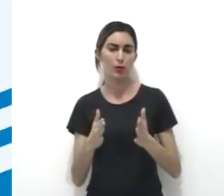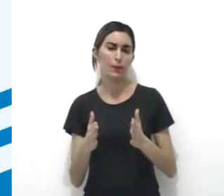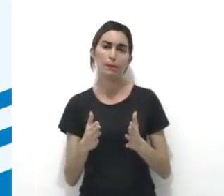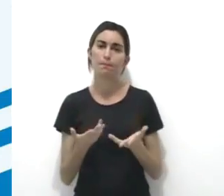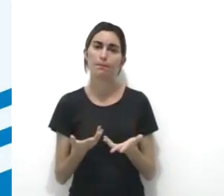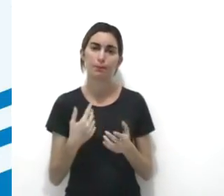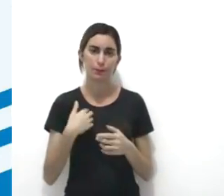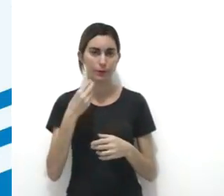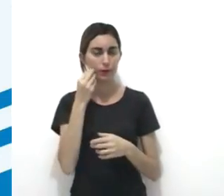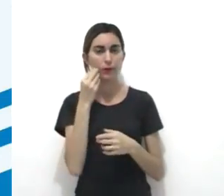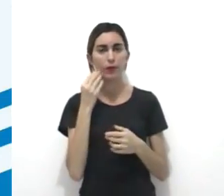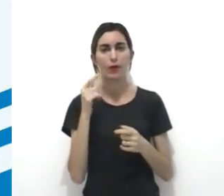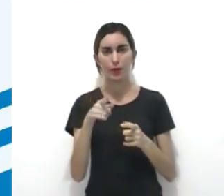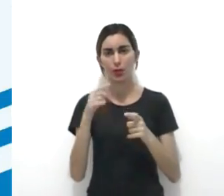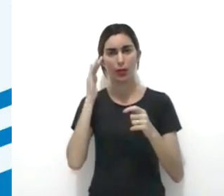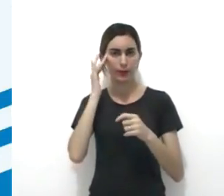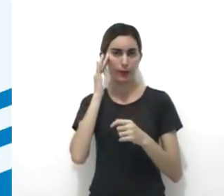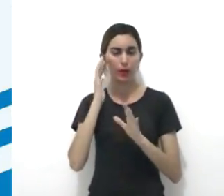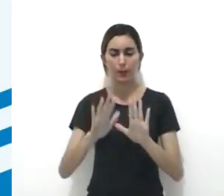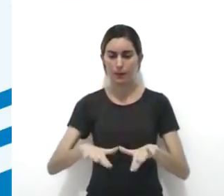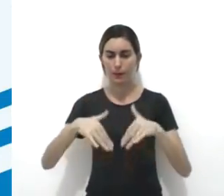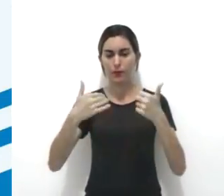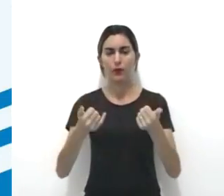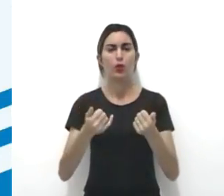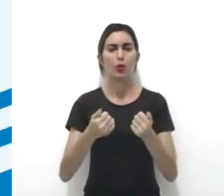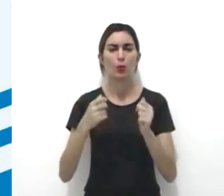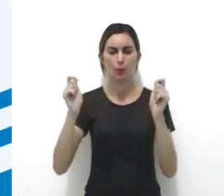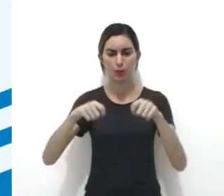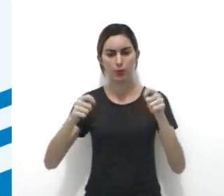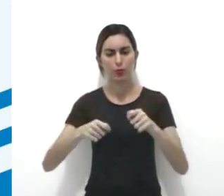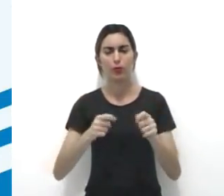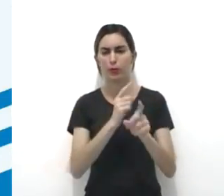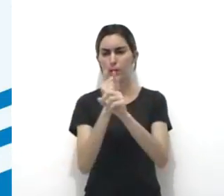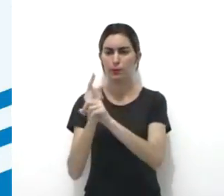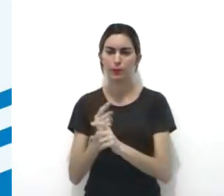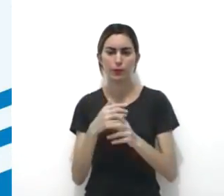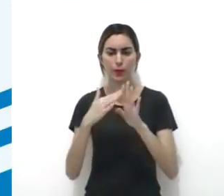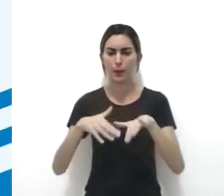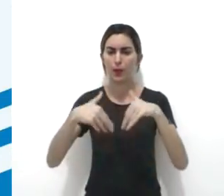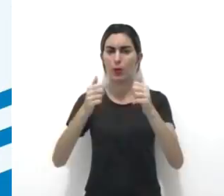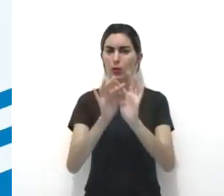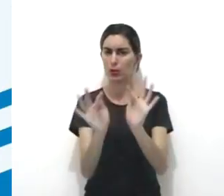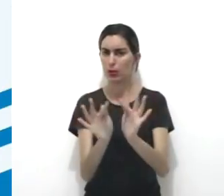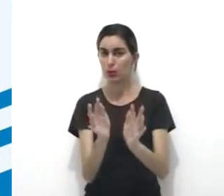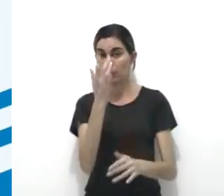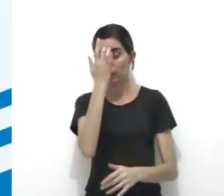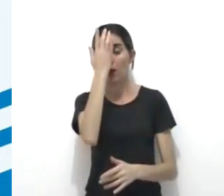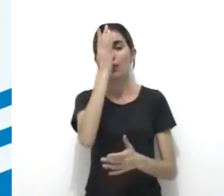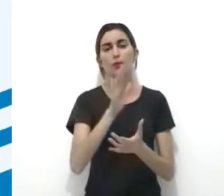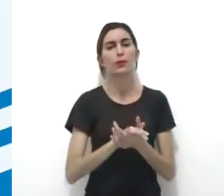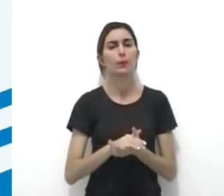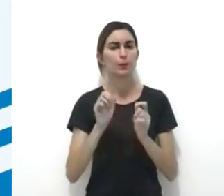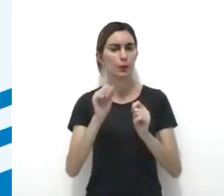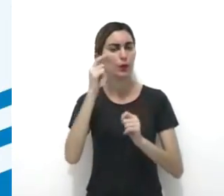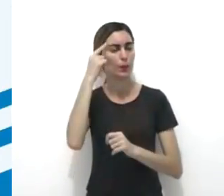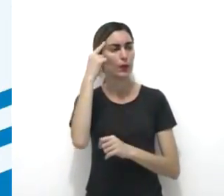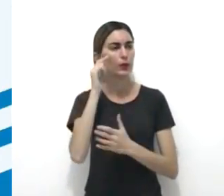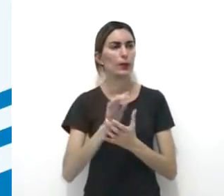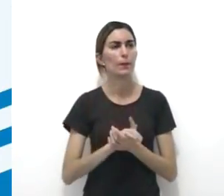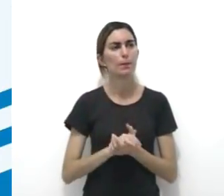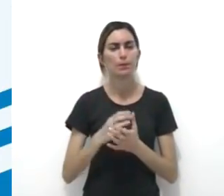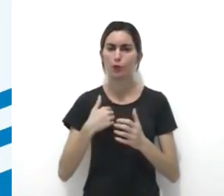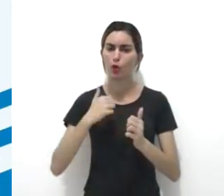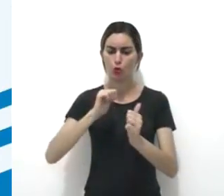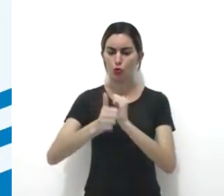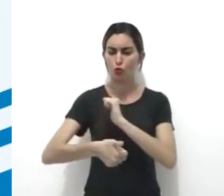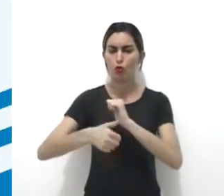situação. Então vamos lá, para vocês poderem entender melhor e poderem identificar de forma mais simples e mais fácil, podem pensar o